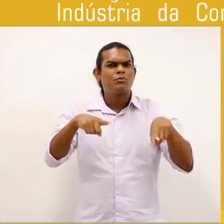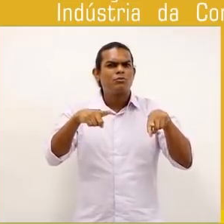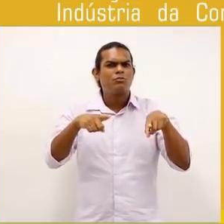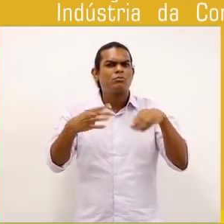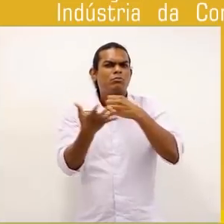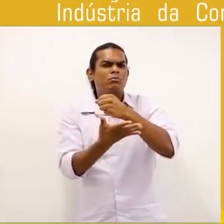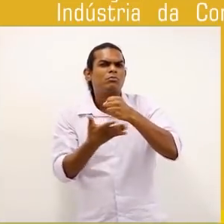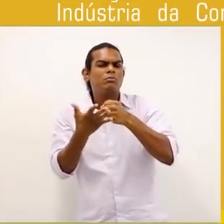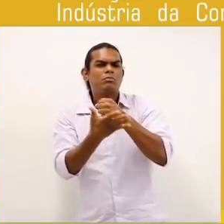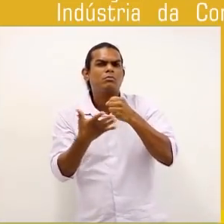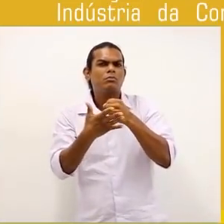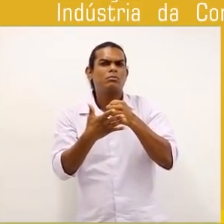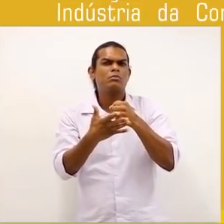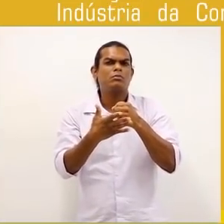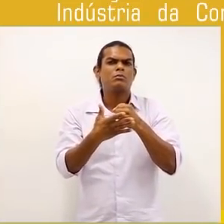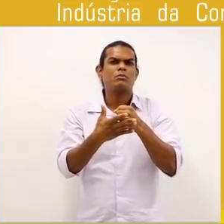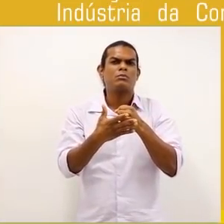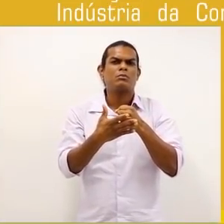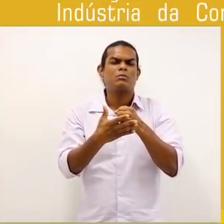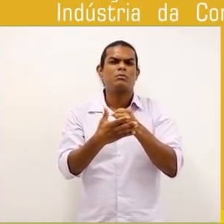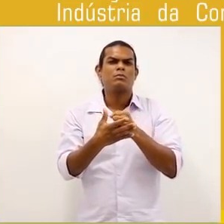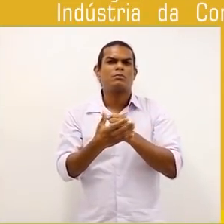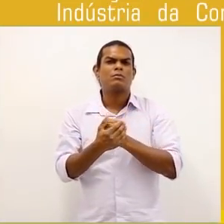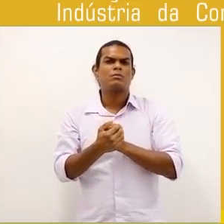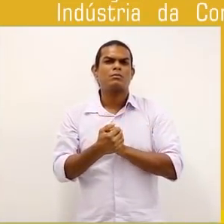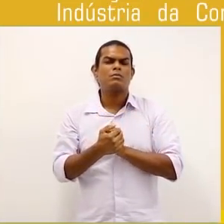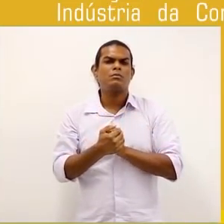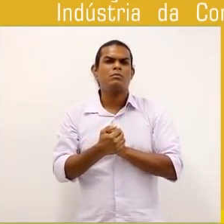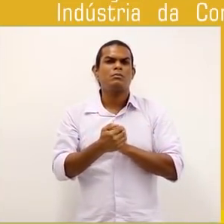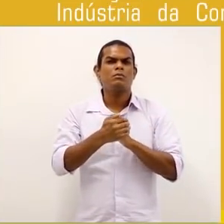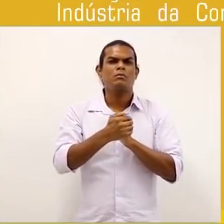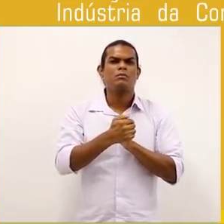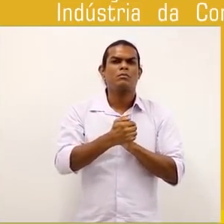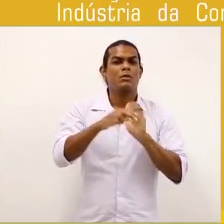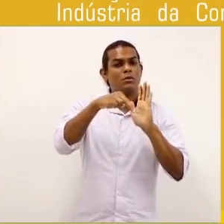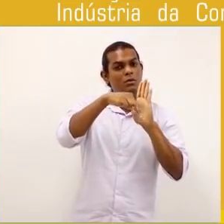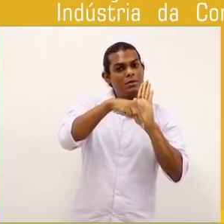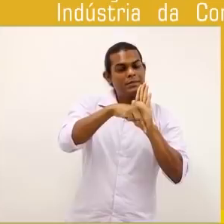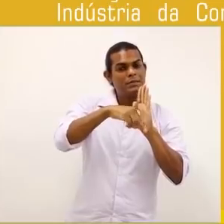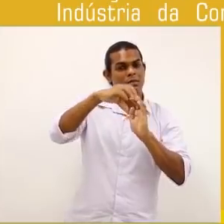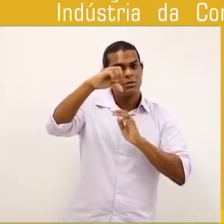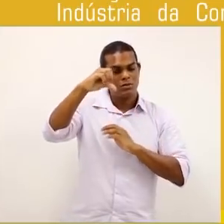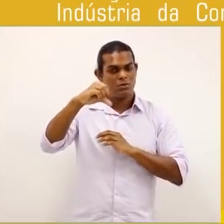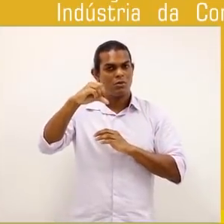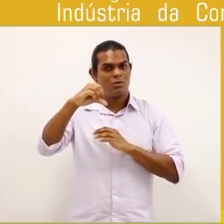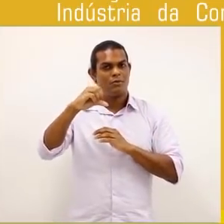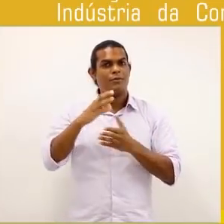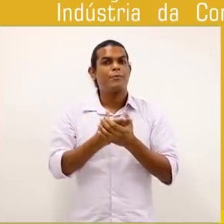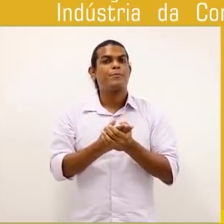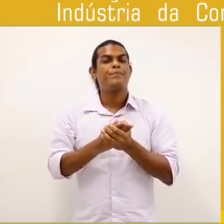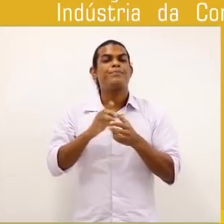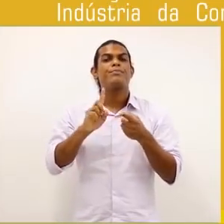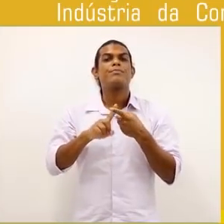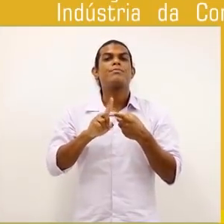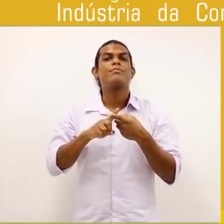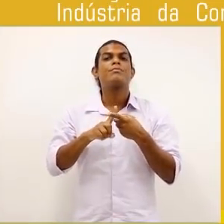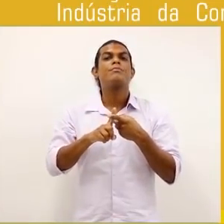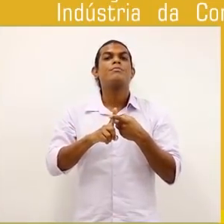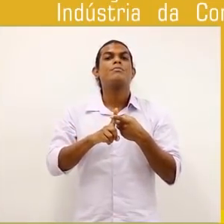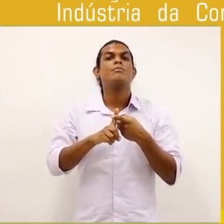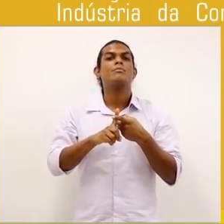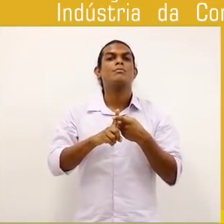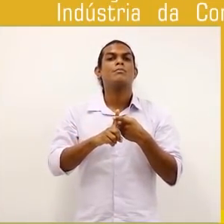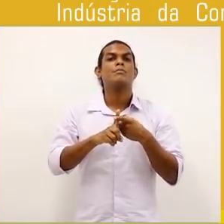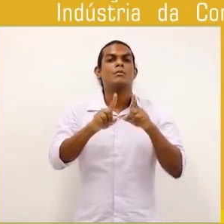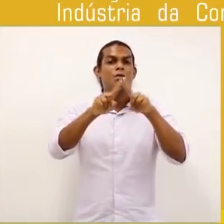Prevenção de Riscos Ambientais, que é a NR9, que nós vamos ver mais à frente. E o Programa de Controle de Meio Ambiente